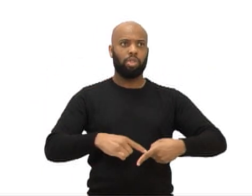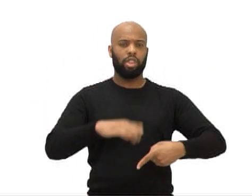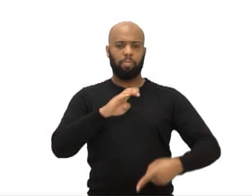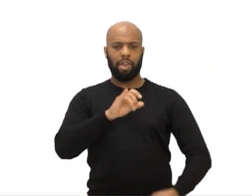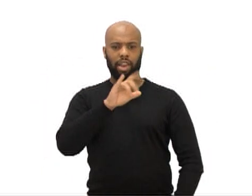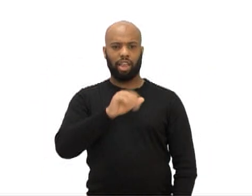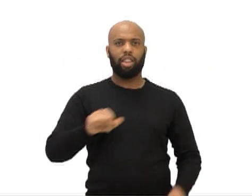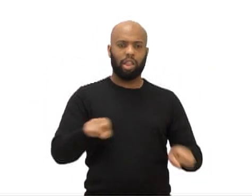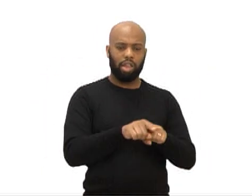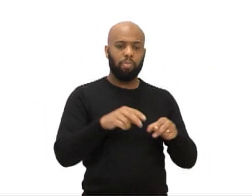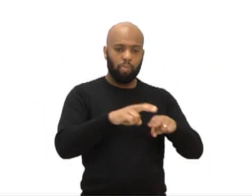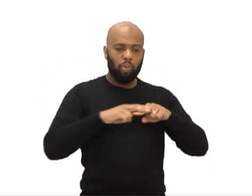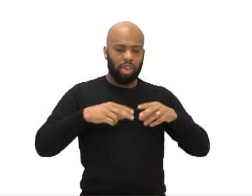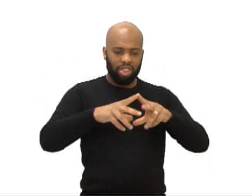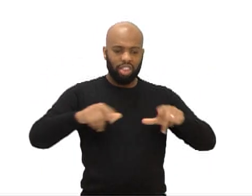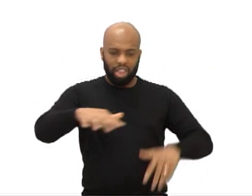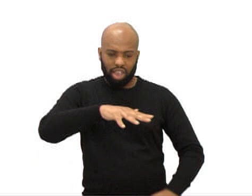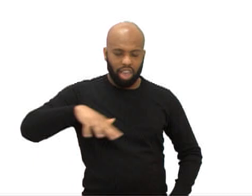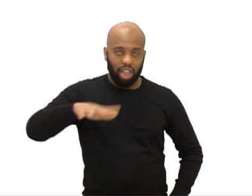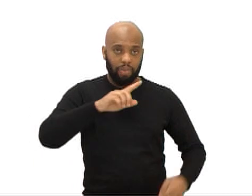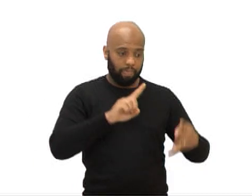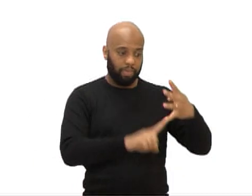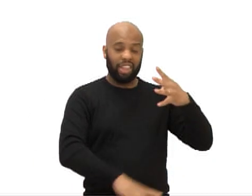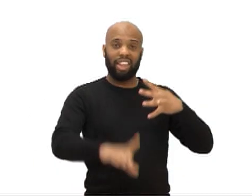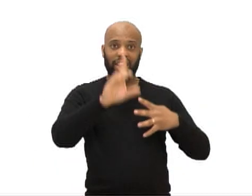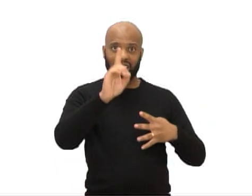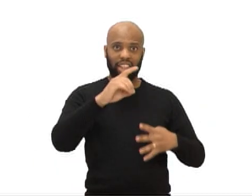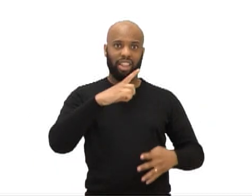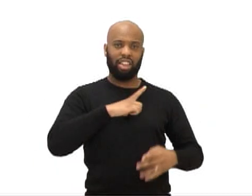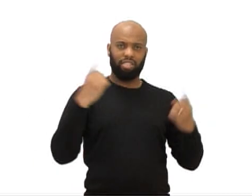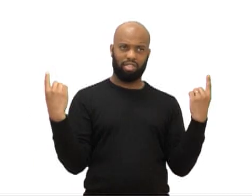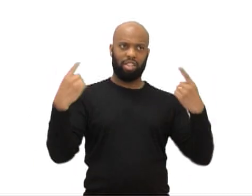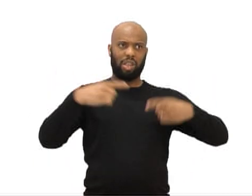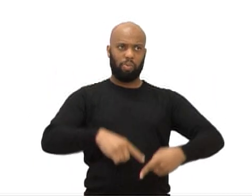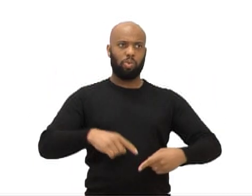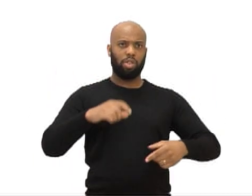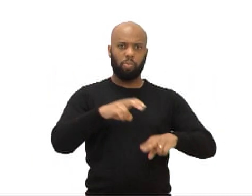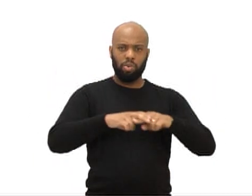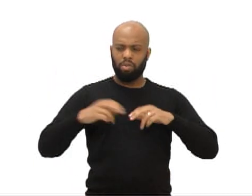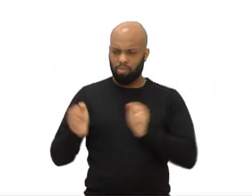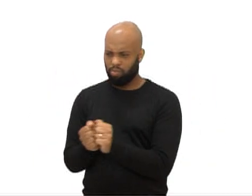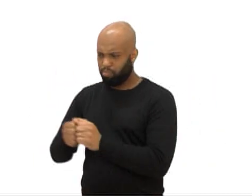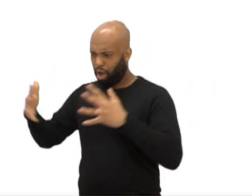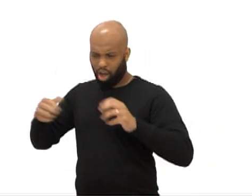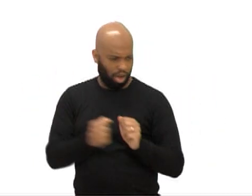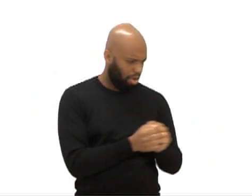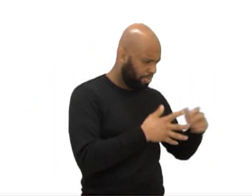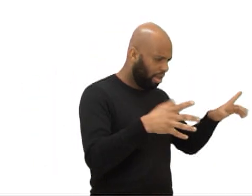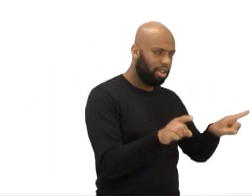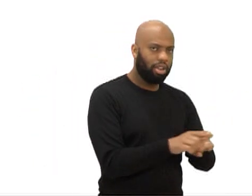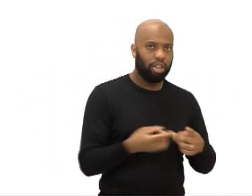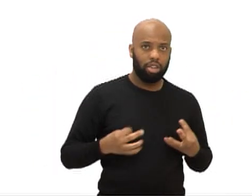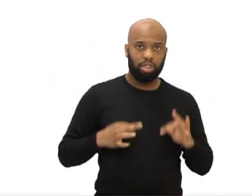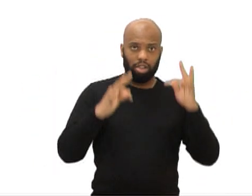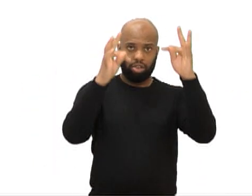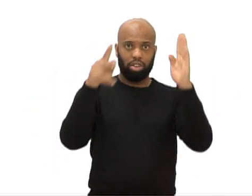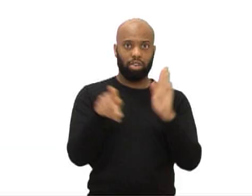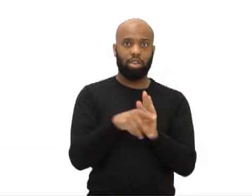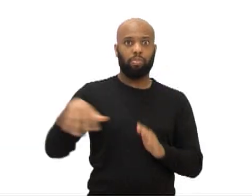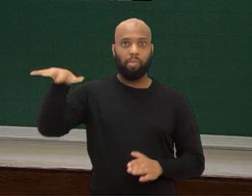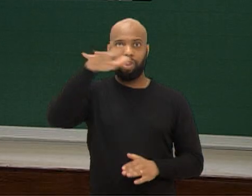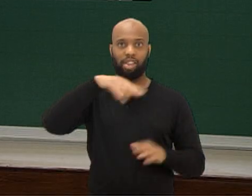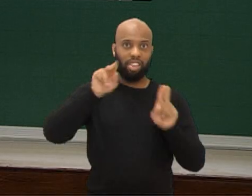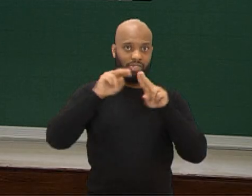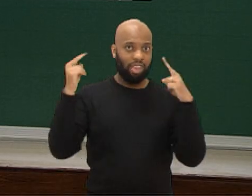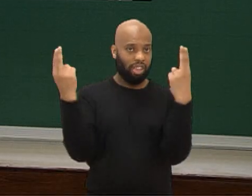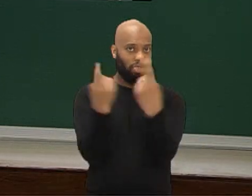e territorial? D. Uma disputa bélica, nuclear e de tecnologia aeroespacial? Vocês